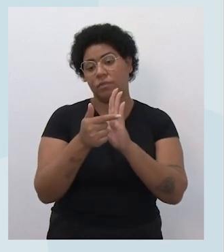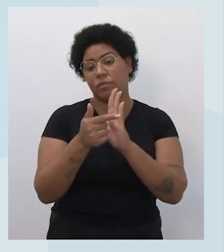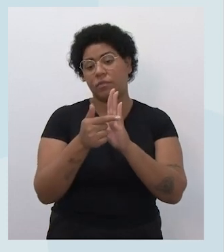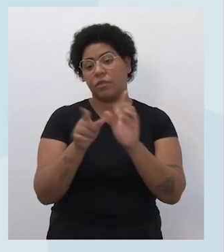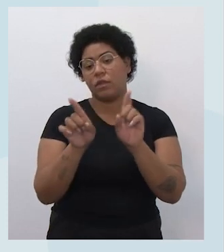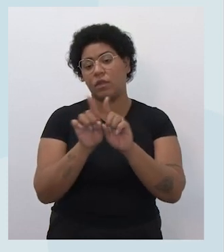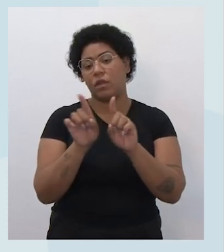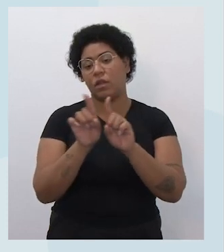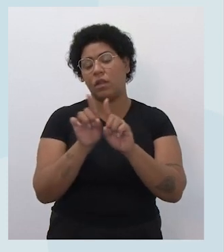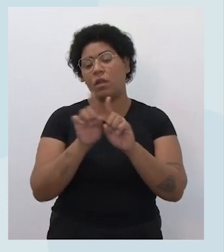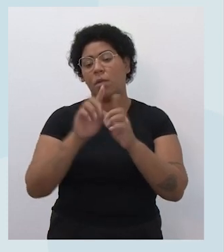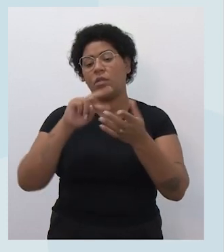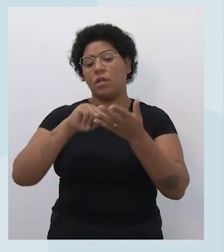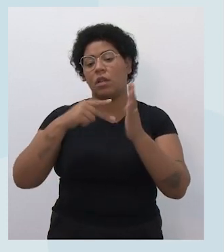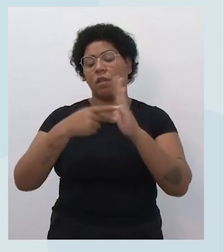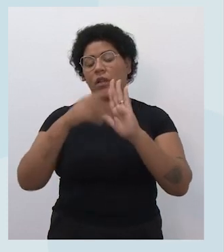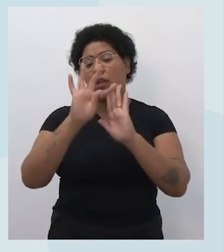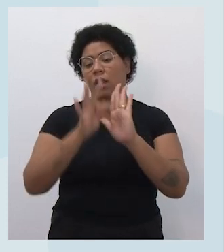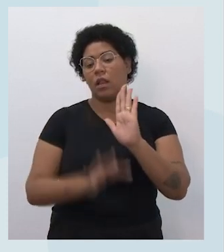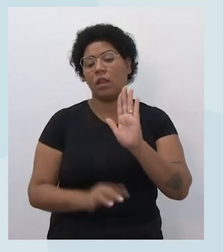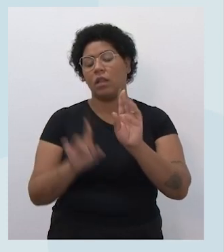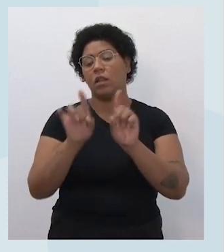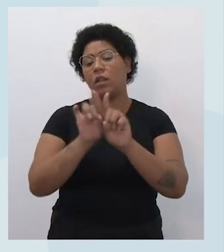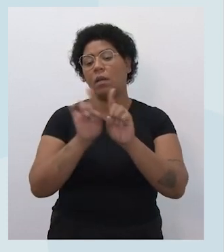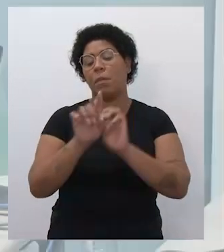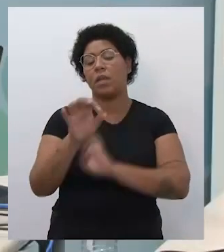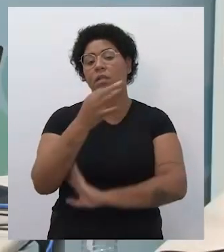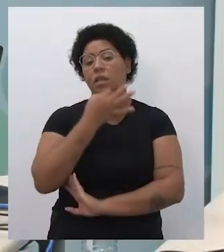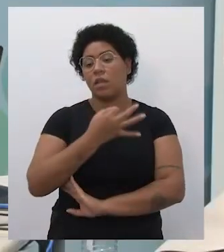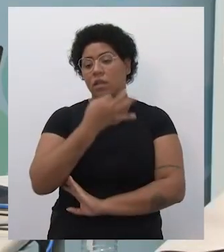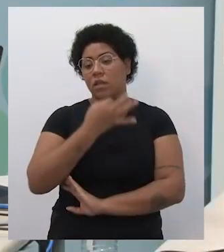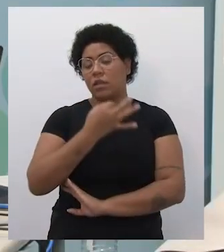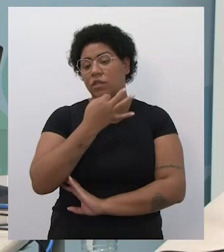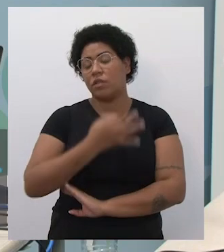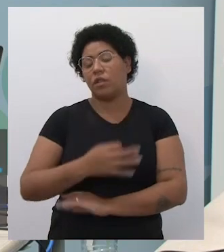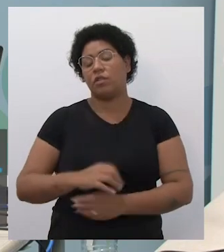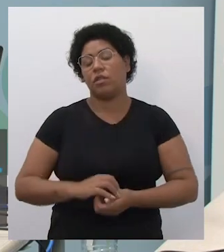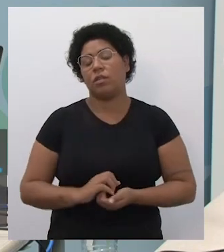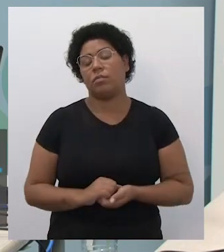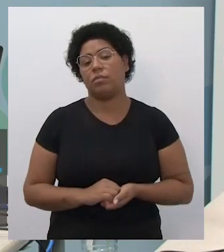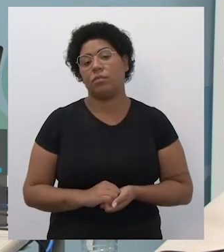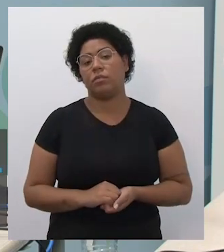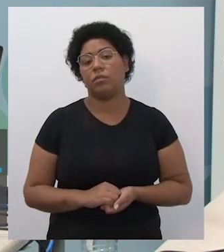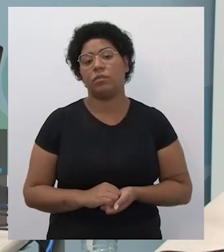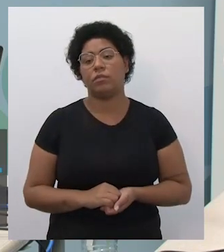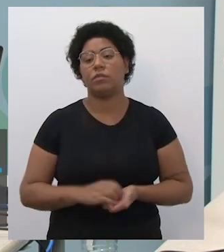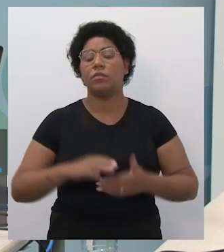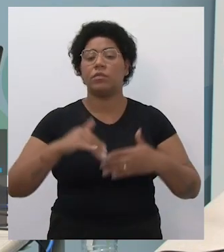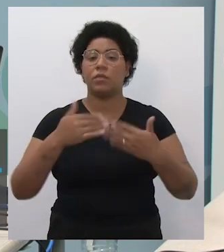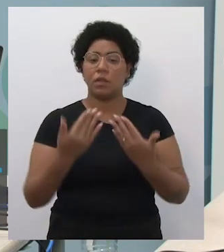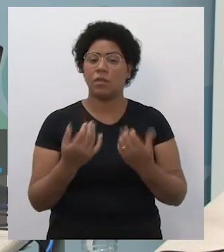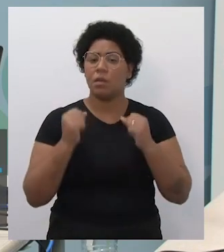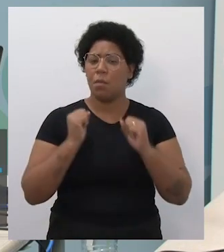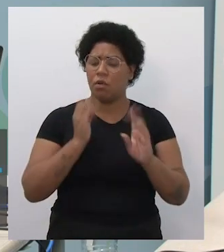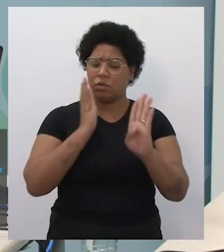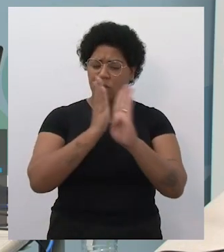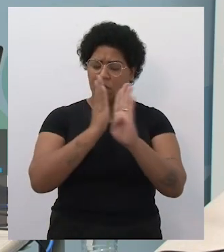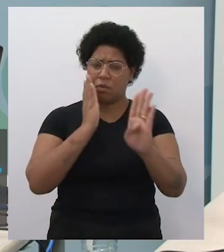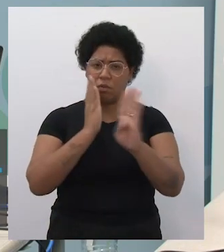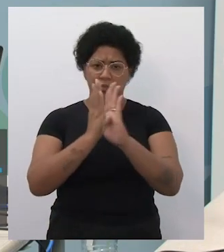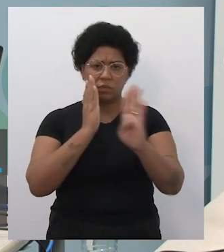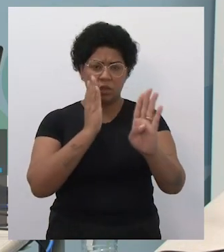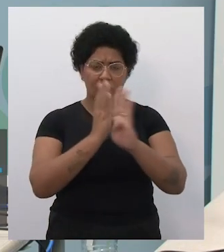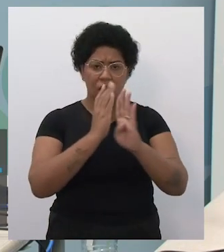atribuir significados de leituras e críticas em diferentes situações. Muito bem. Então, professor, você pode encontrar todas essas sugestões